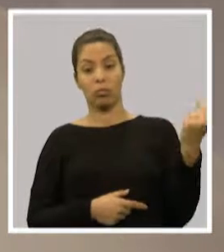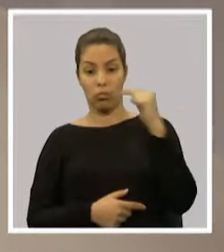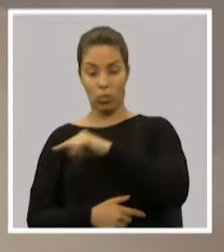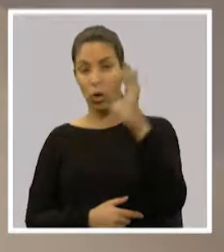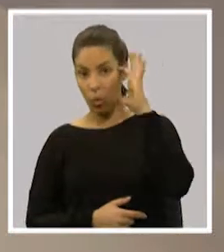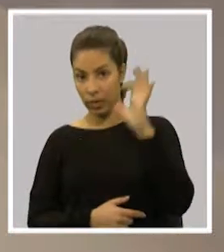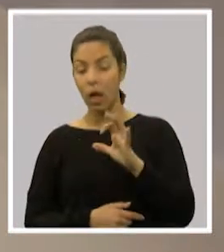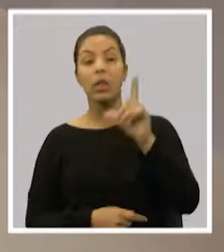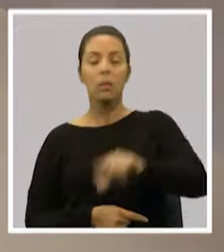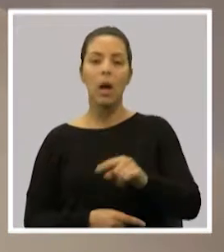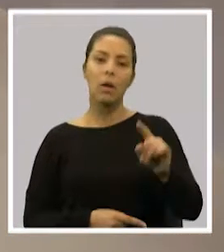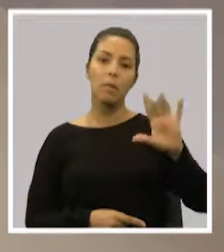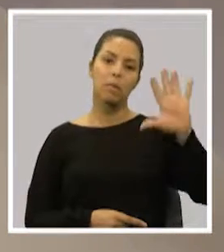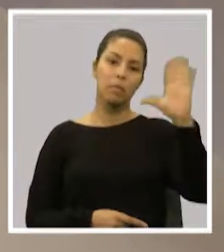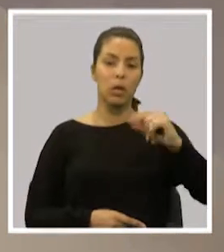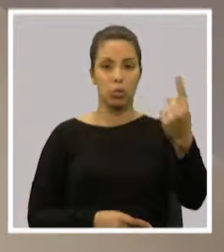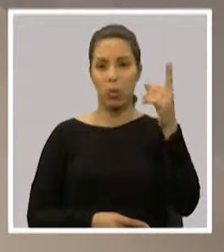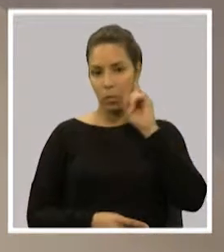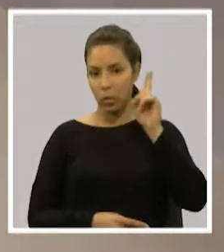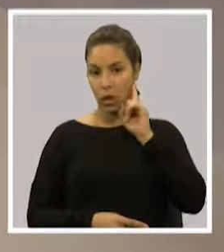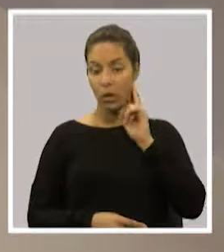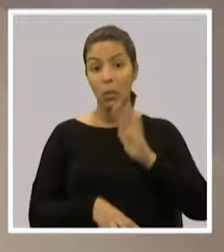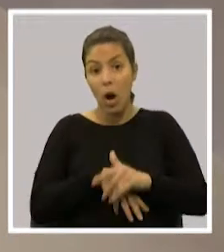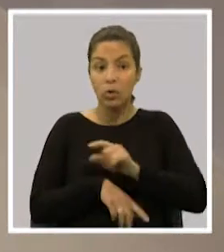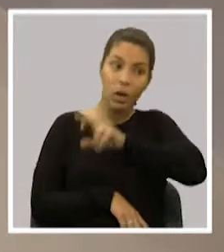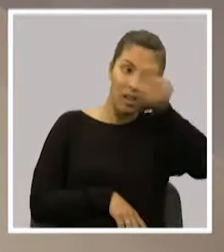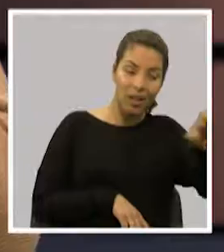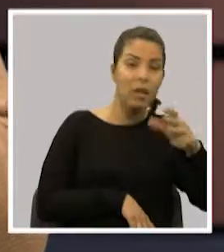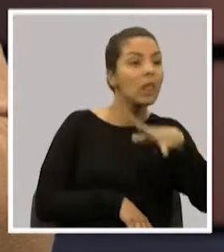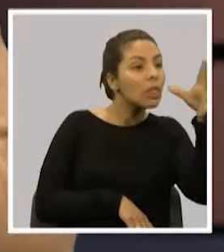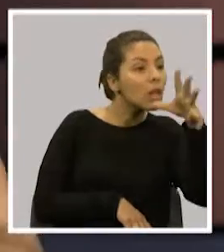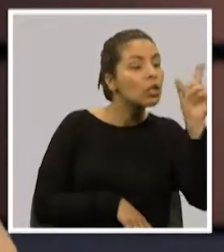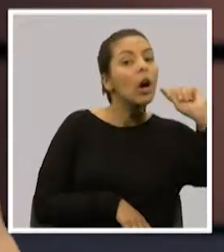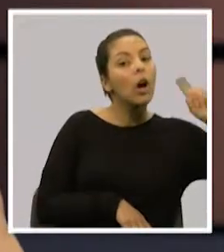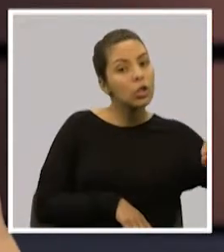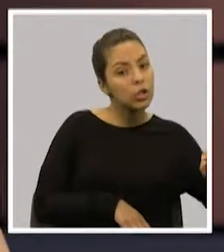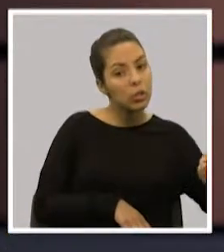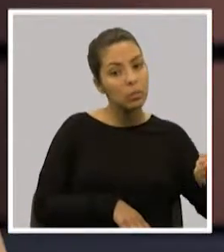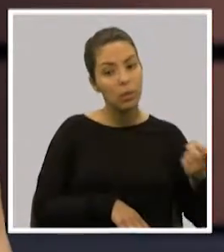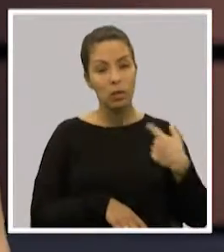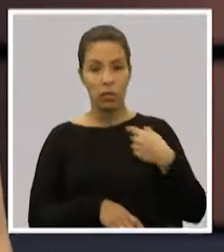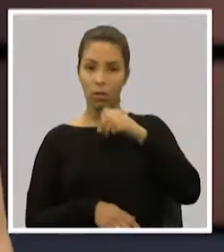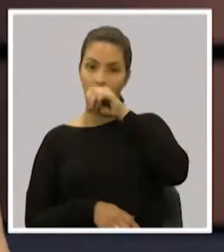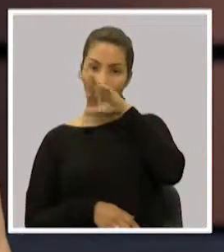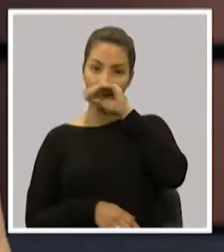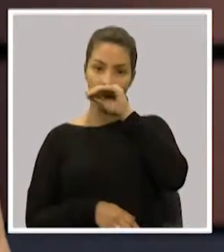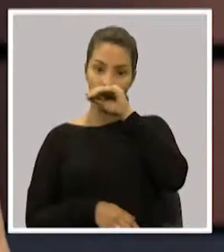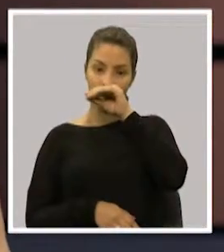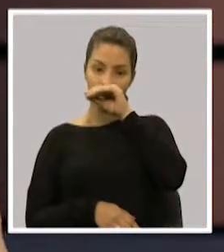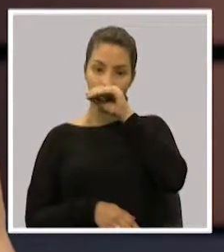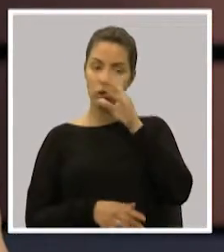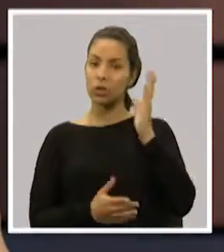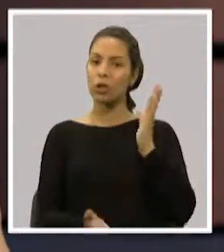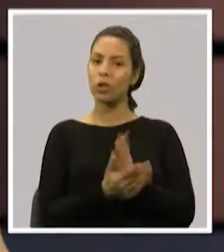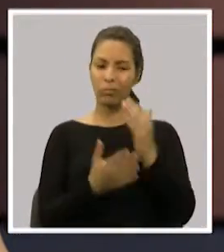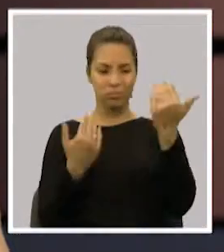cheguei, e a outra parte importante era, obviamente, a razão pela qual ele tinha ido e o que ele tinha dito. Mas, para meu espanto, só puseram